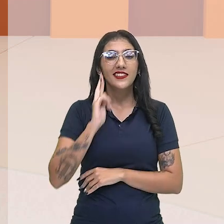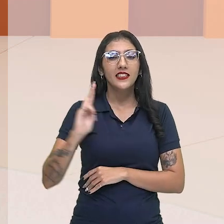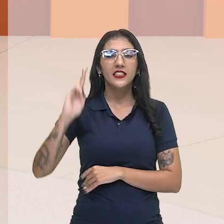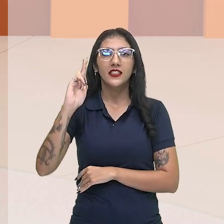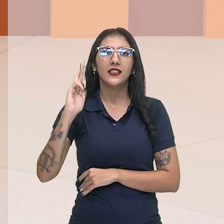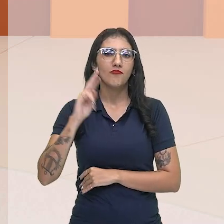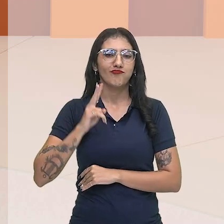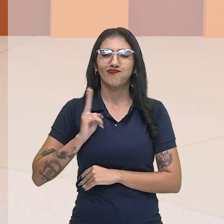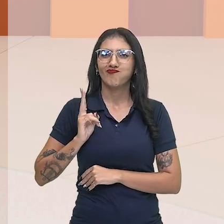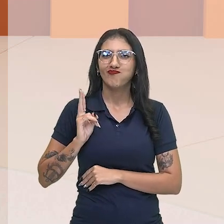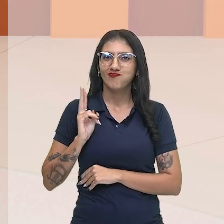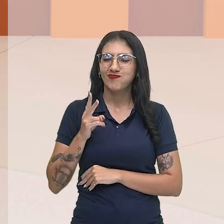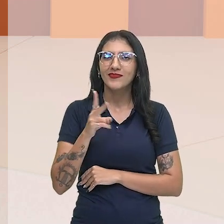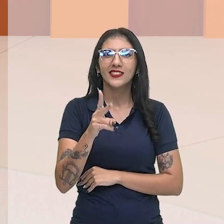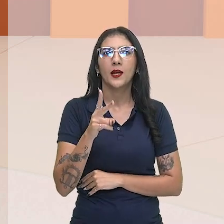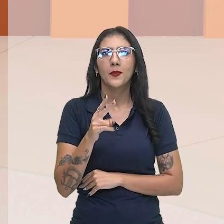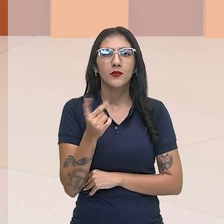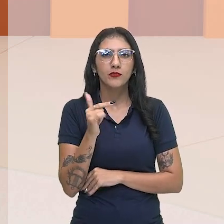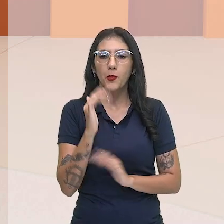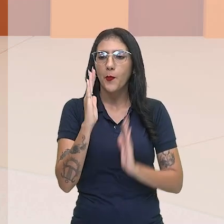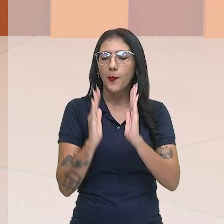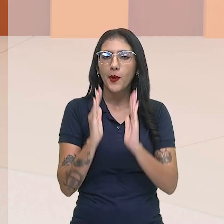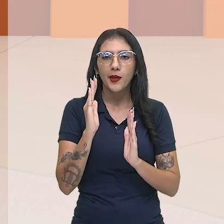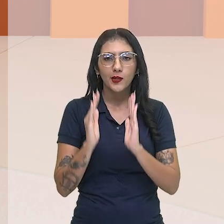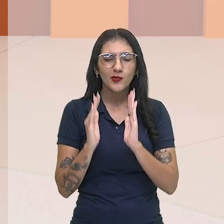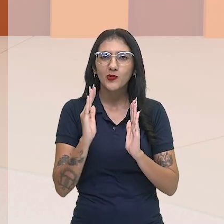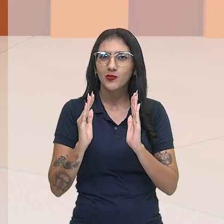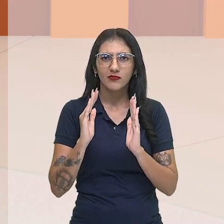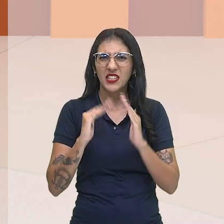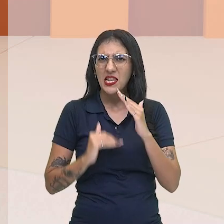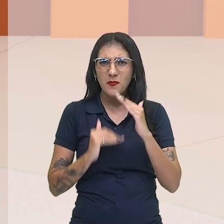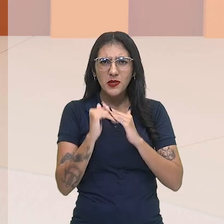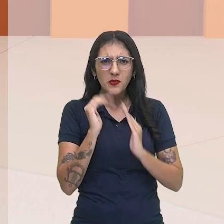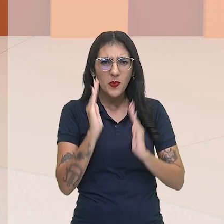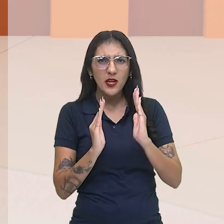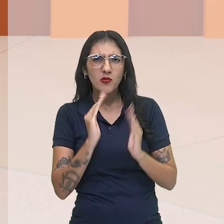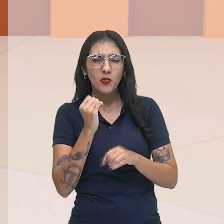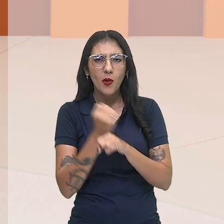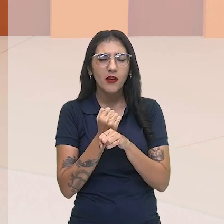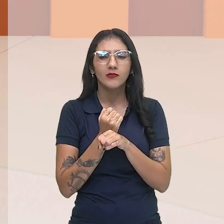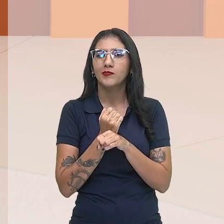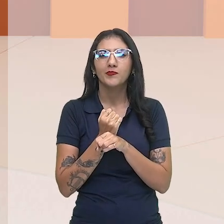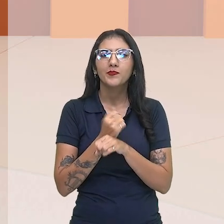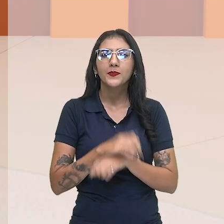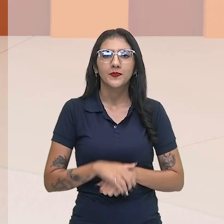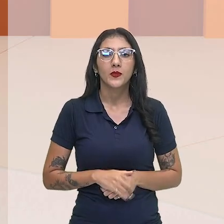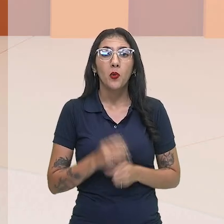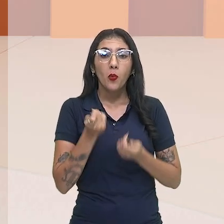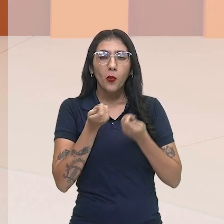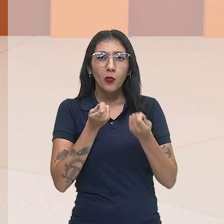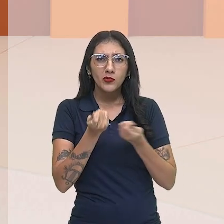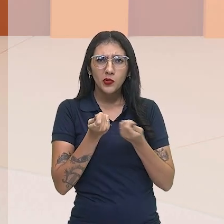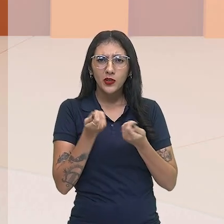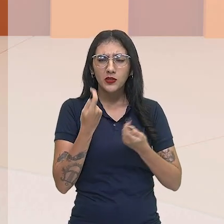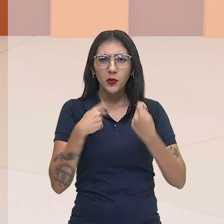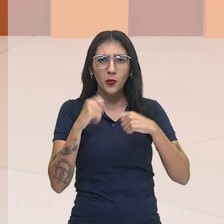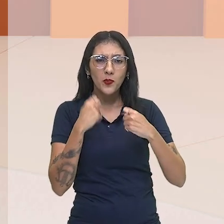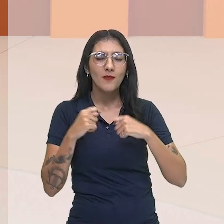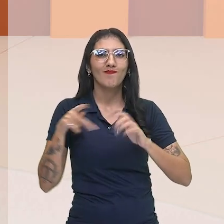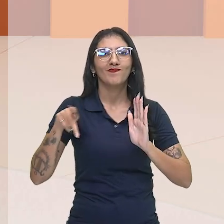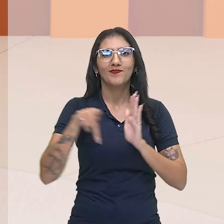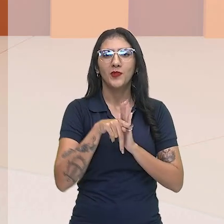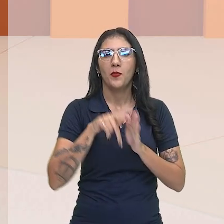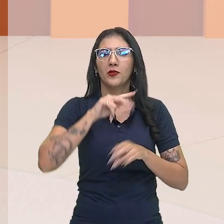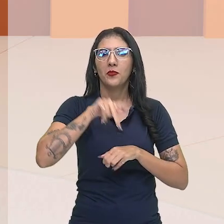tempo indeterminado, sem limite nenhum de tempo. Direção da economia pelo Estado.